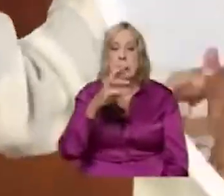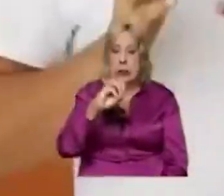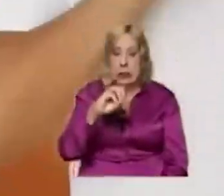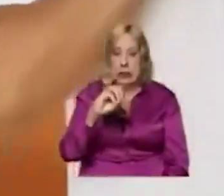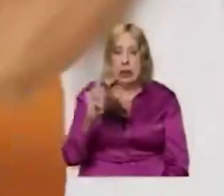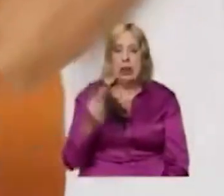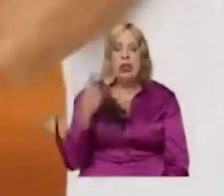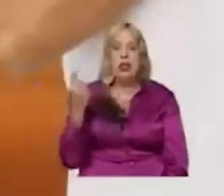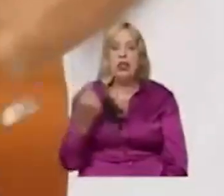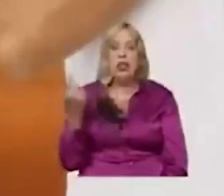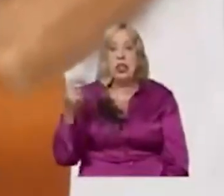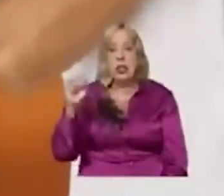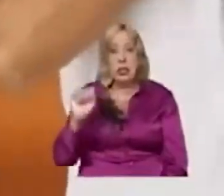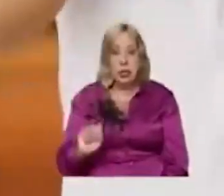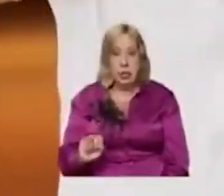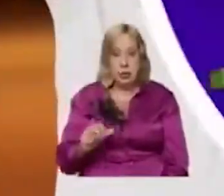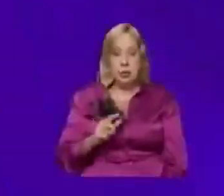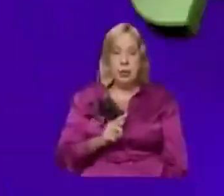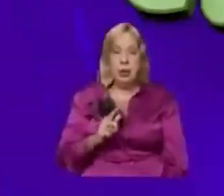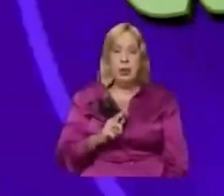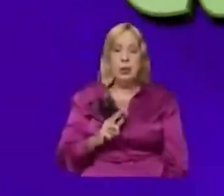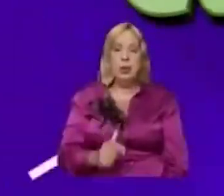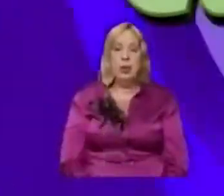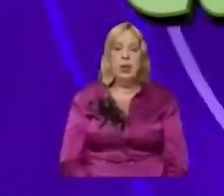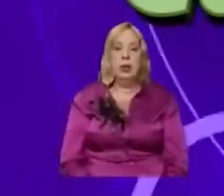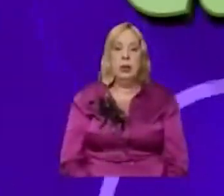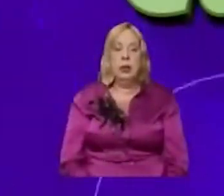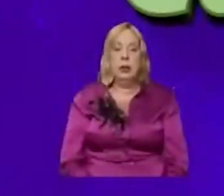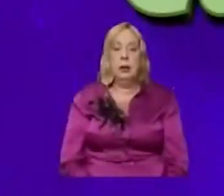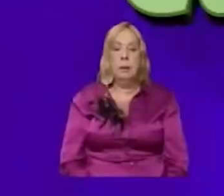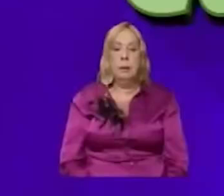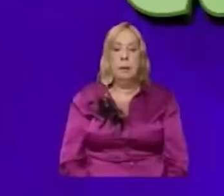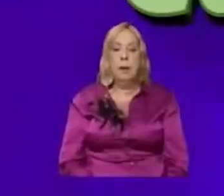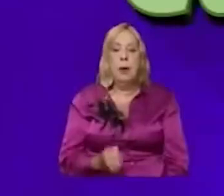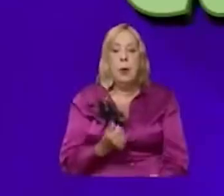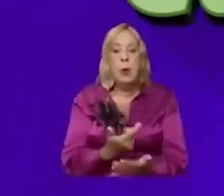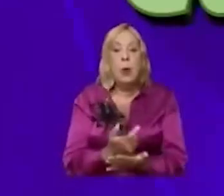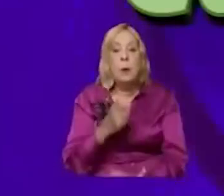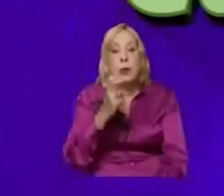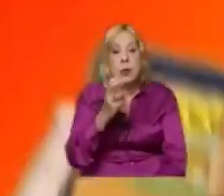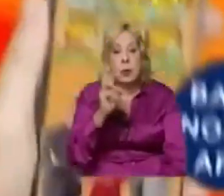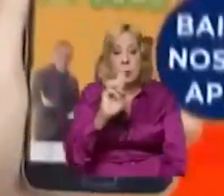prêmio são 100 mil reais. Corre pra comprar seu Caju Capim.